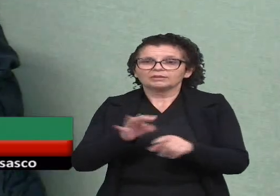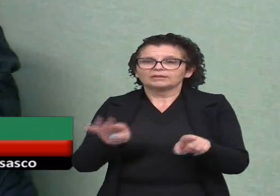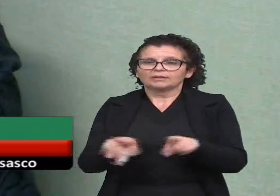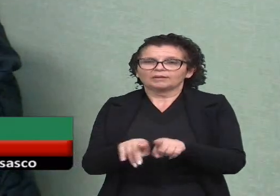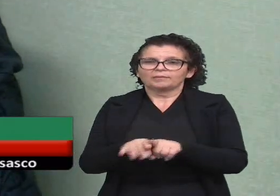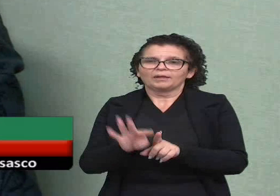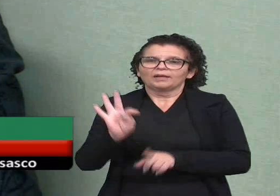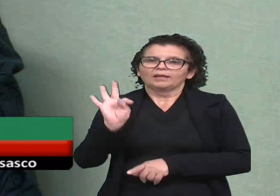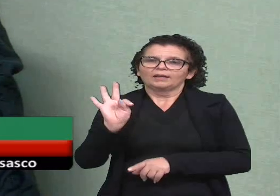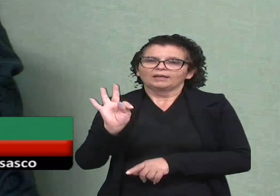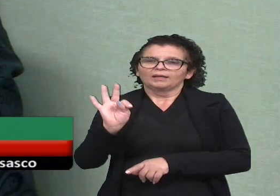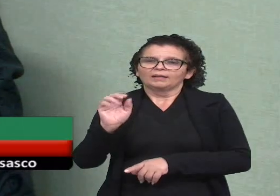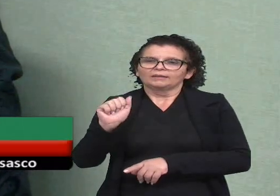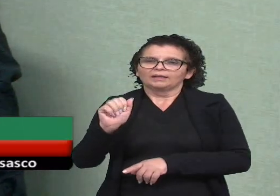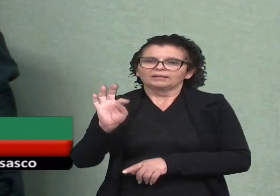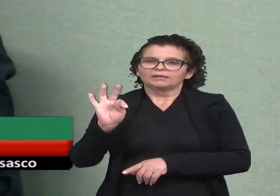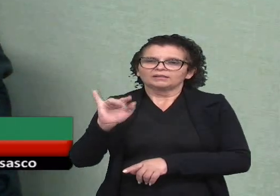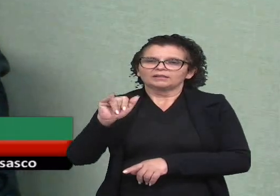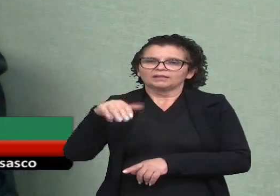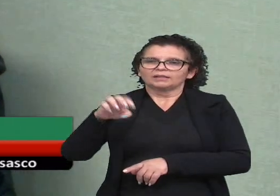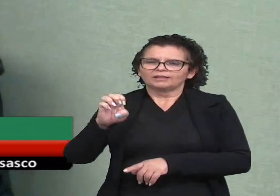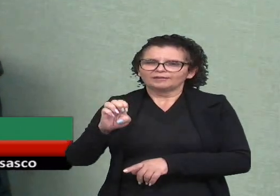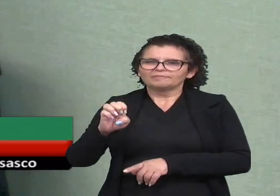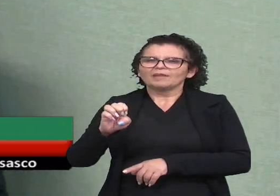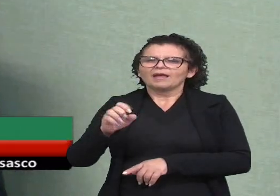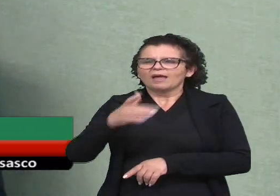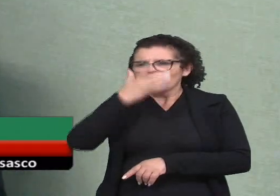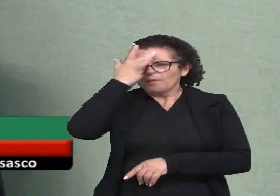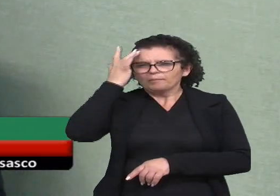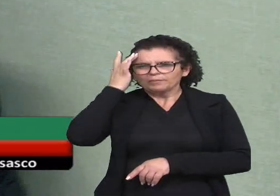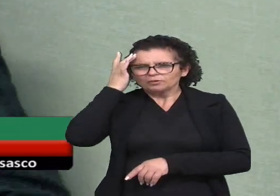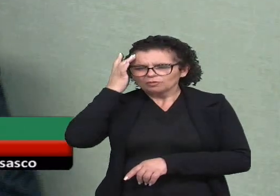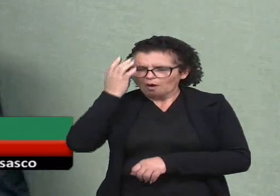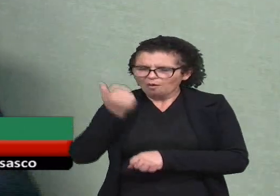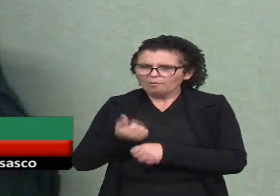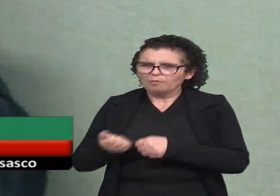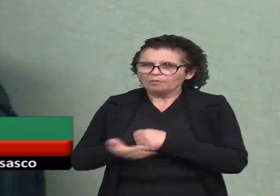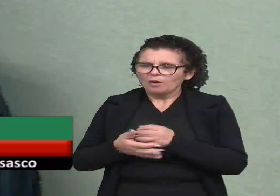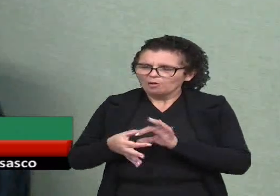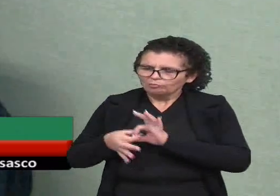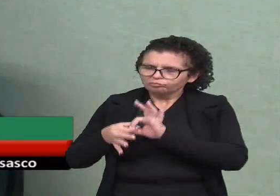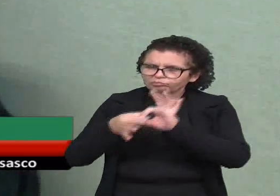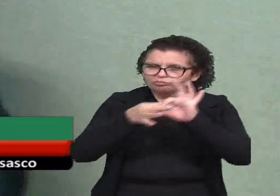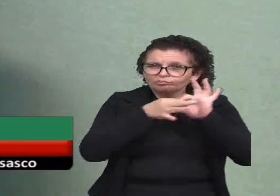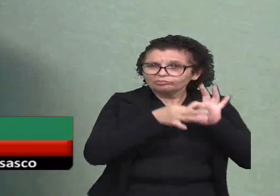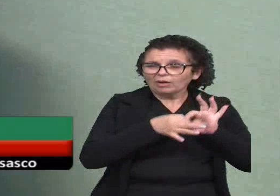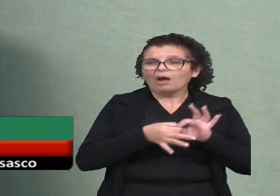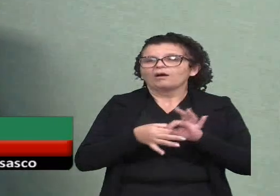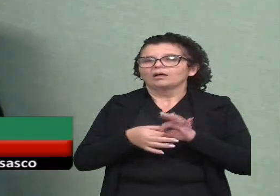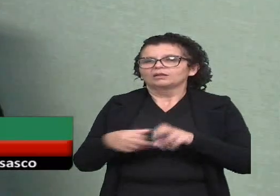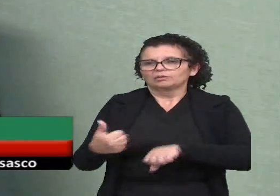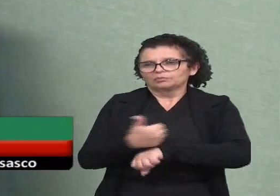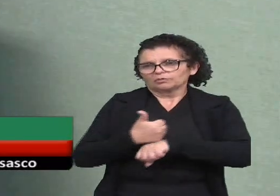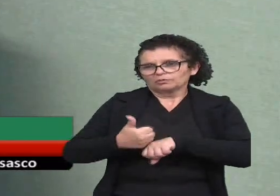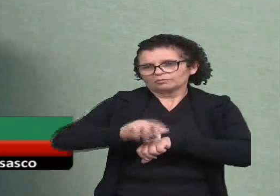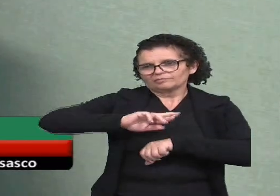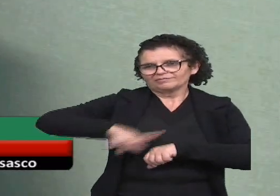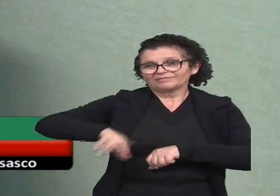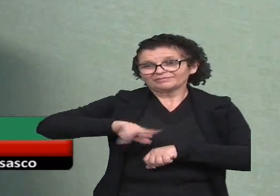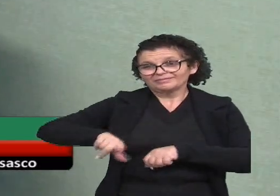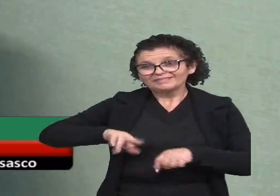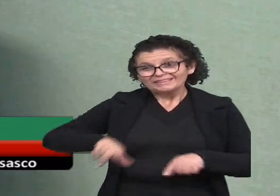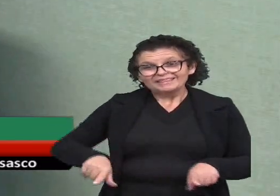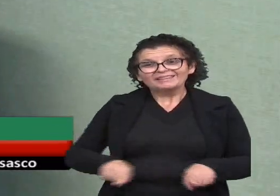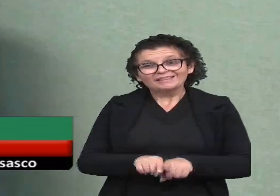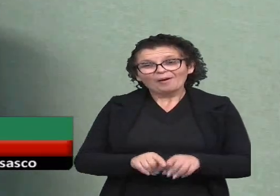Ivanovic, que é uma das mentoras, né, da União da Várzea do Estado de São Paulo, né? E um forte